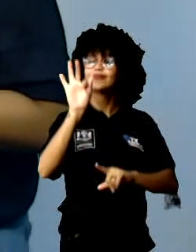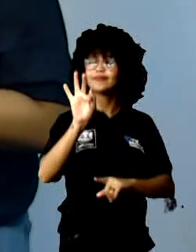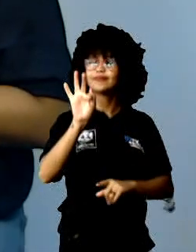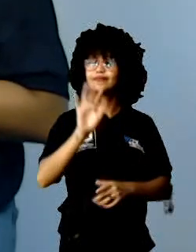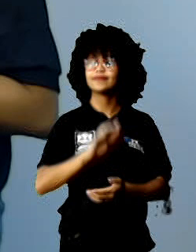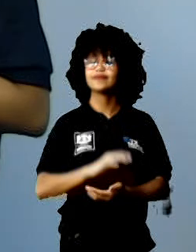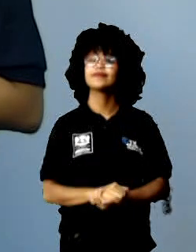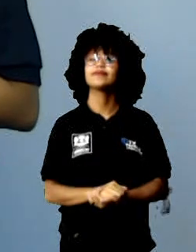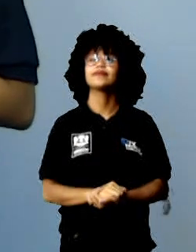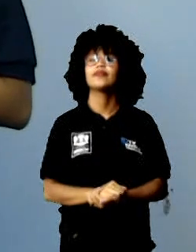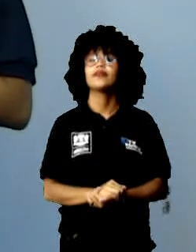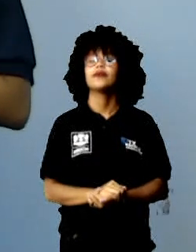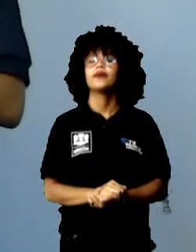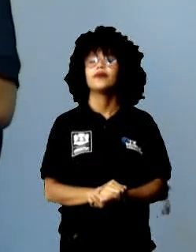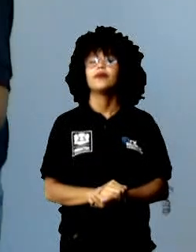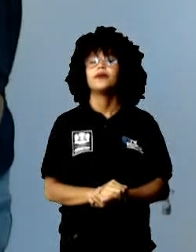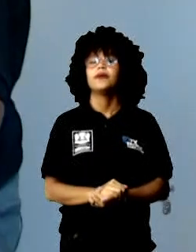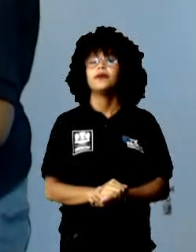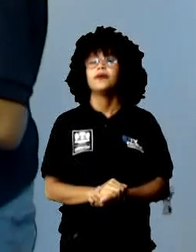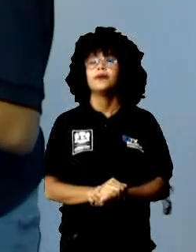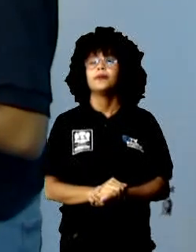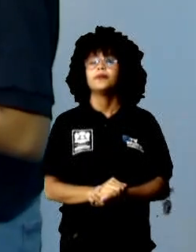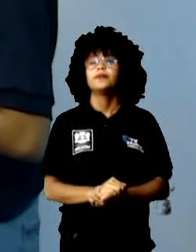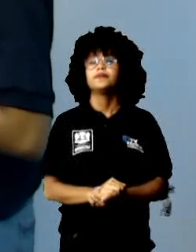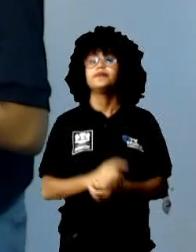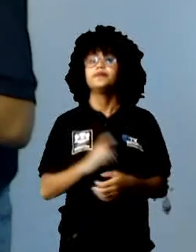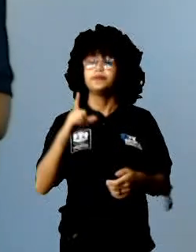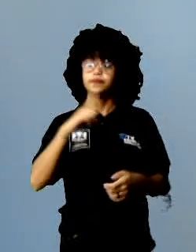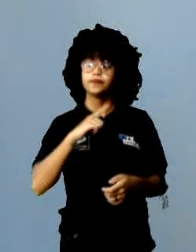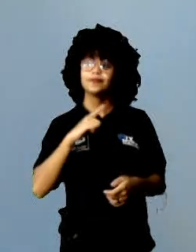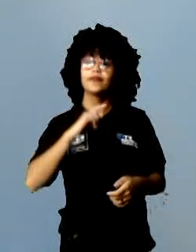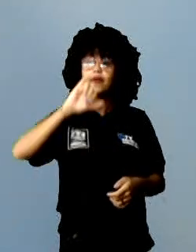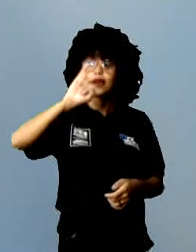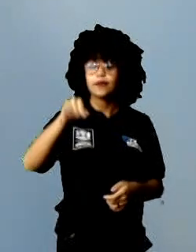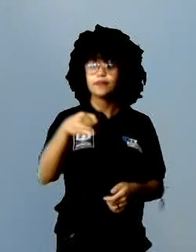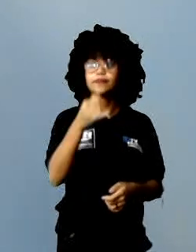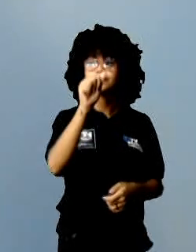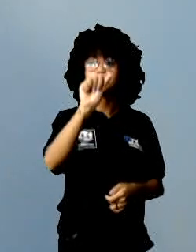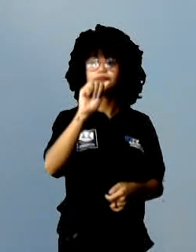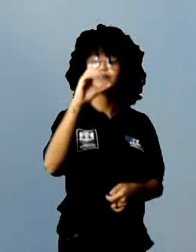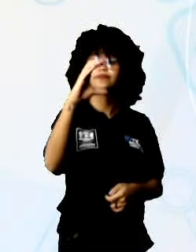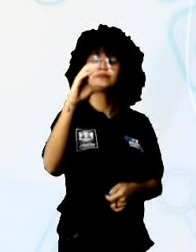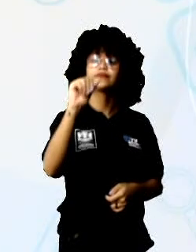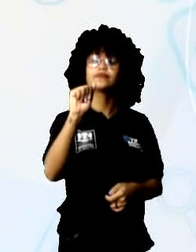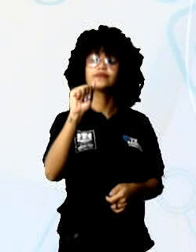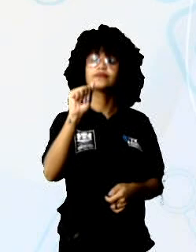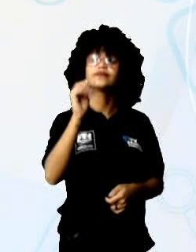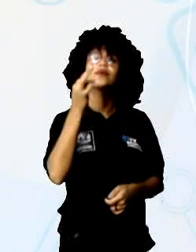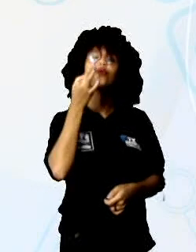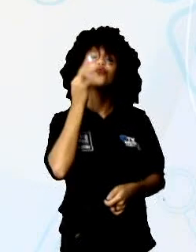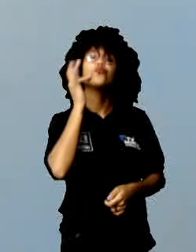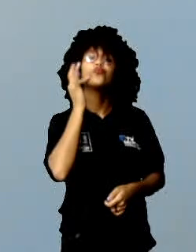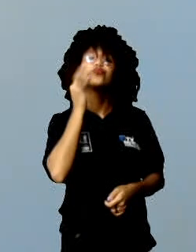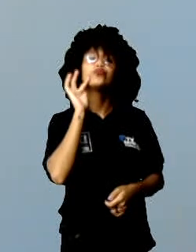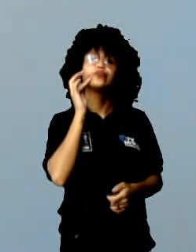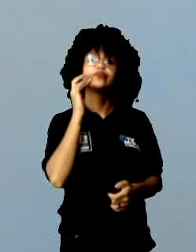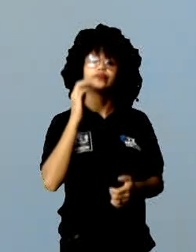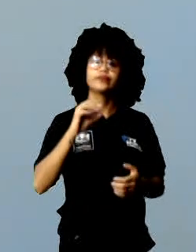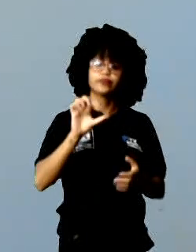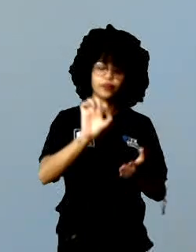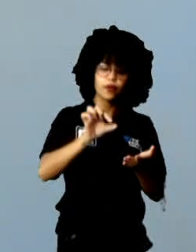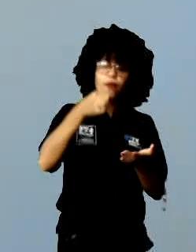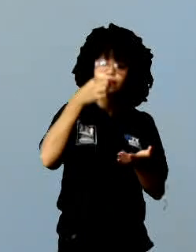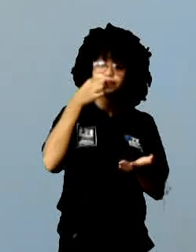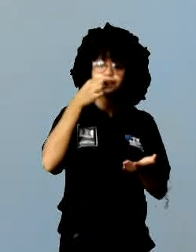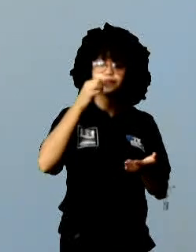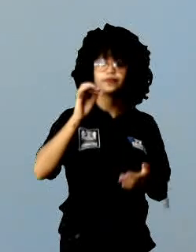vocês conheceram tá vendo e tenho jaca jaca sabe que letra é essa